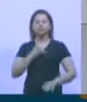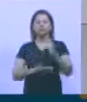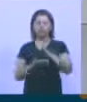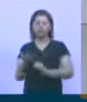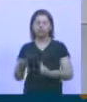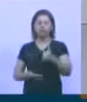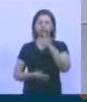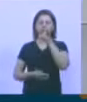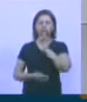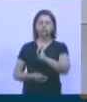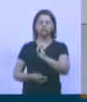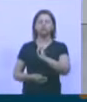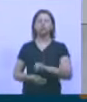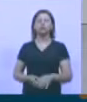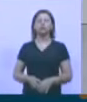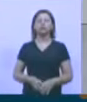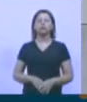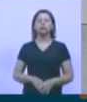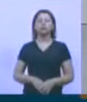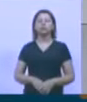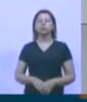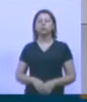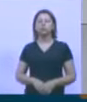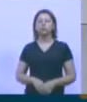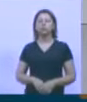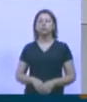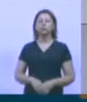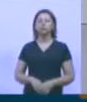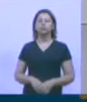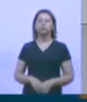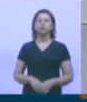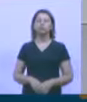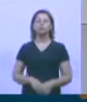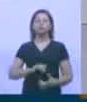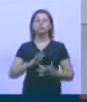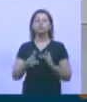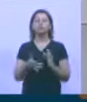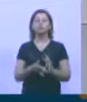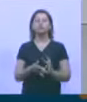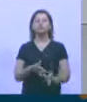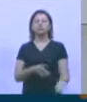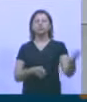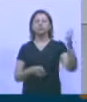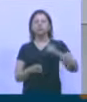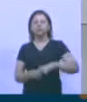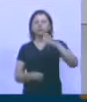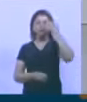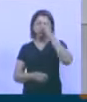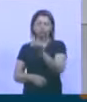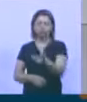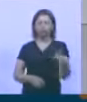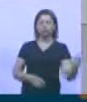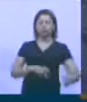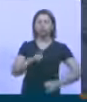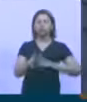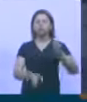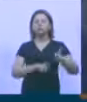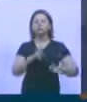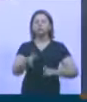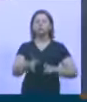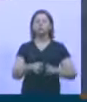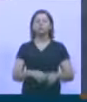1 nos diz. Jesus came unto his own. Jesus veio para os seus. But his own